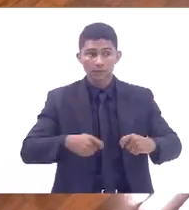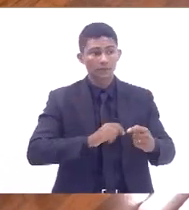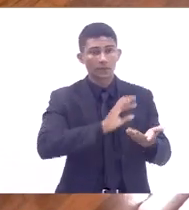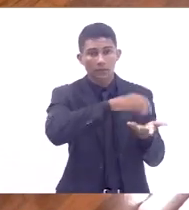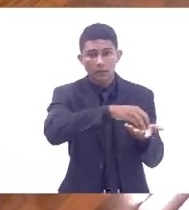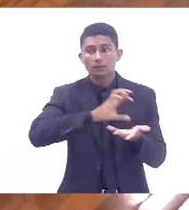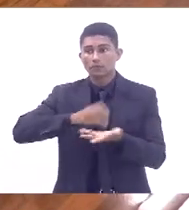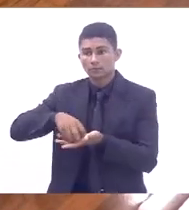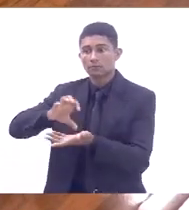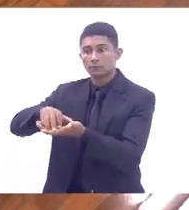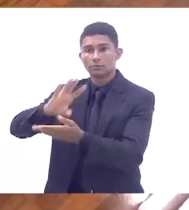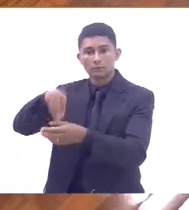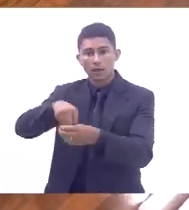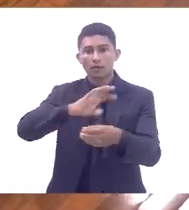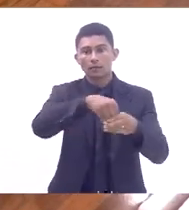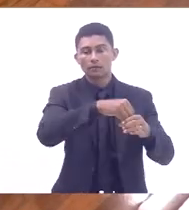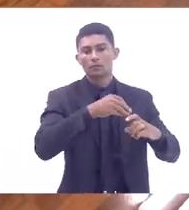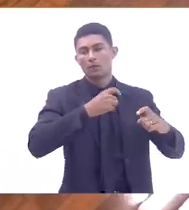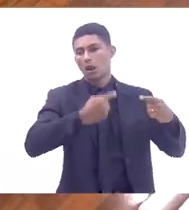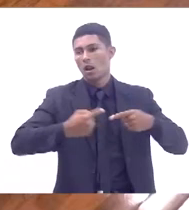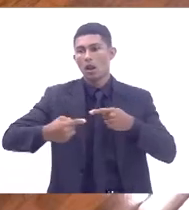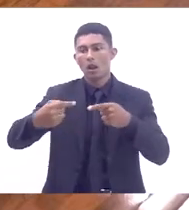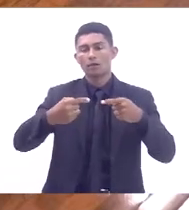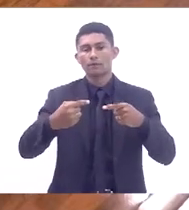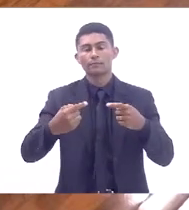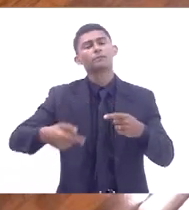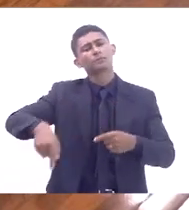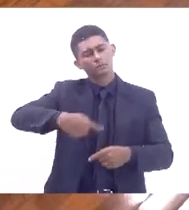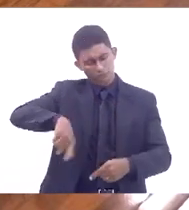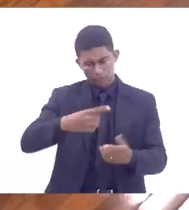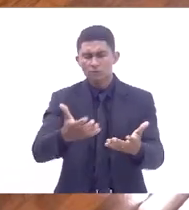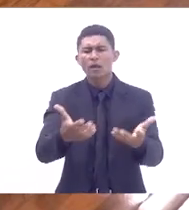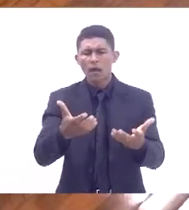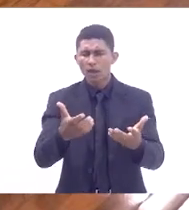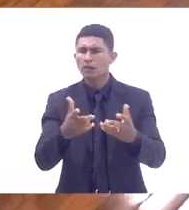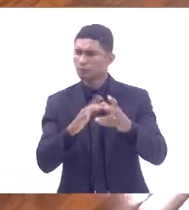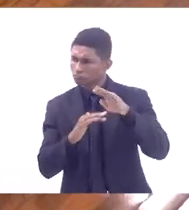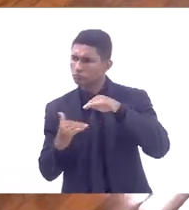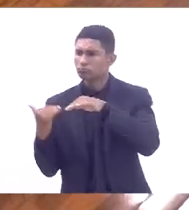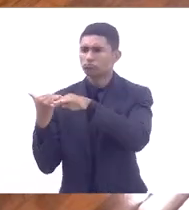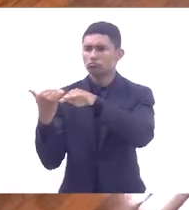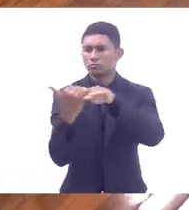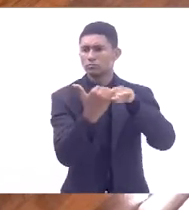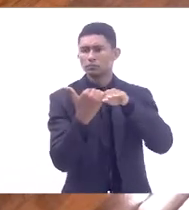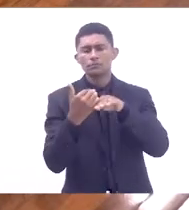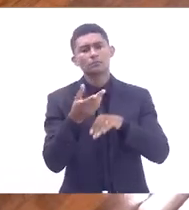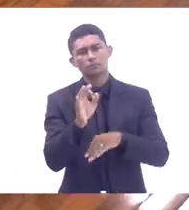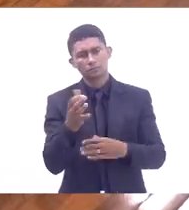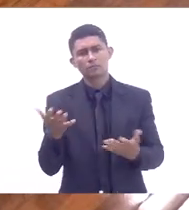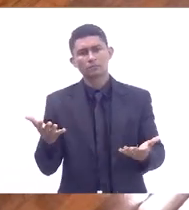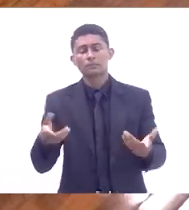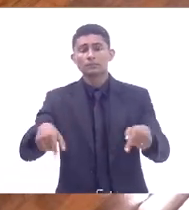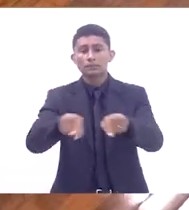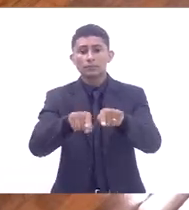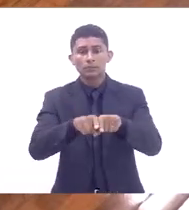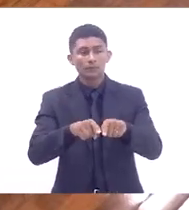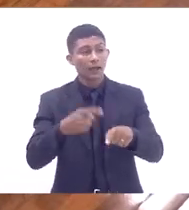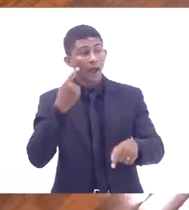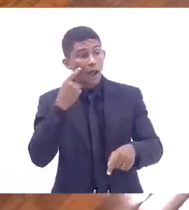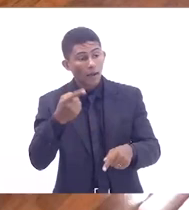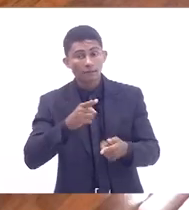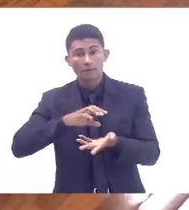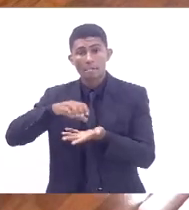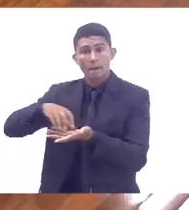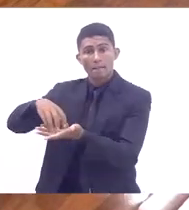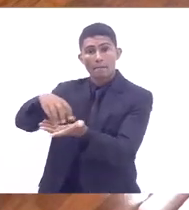deixando registrado aqui que nós queremos sim um tratamento isonômico que seja visto a característica de cada